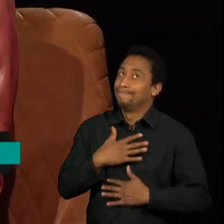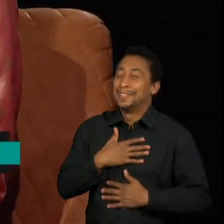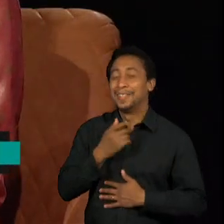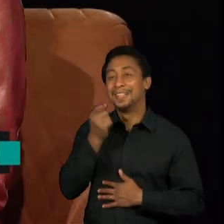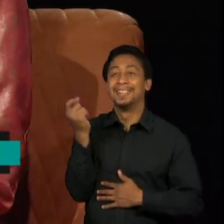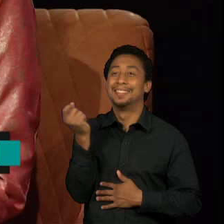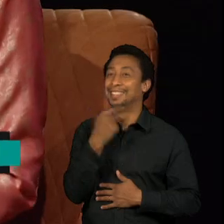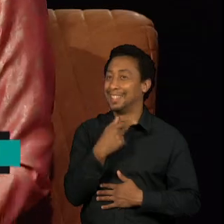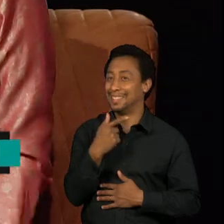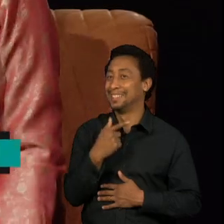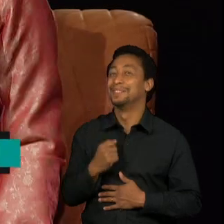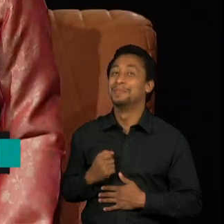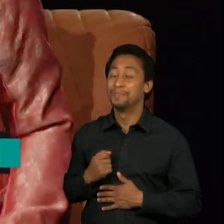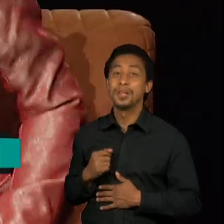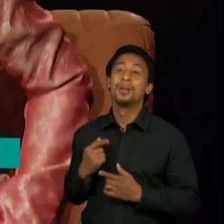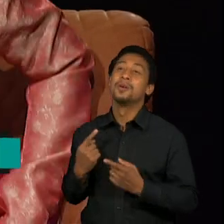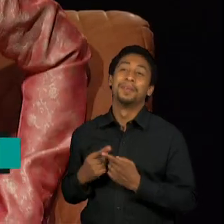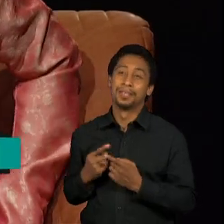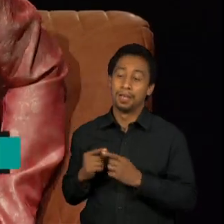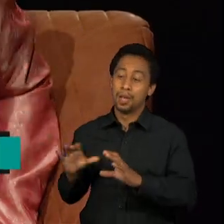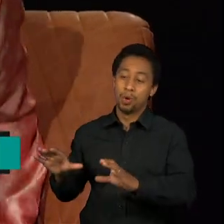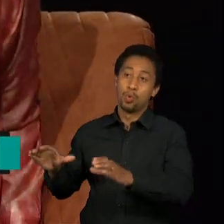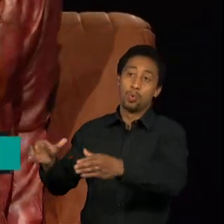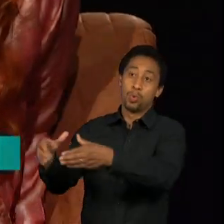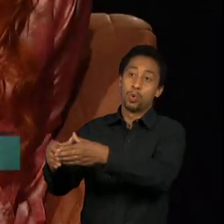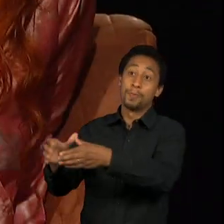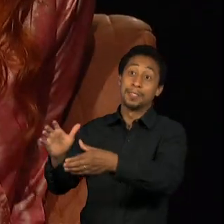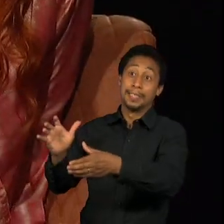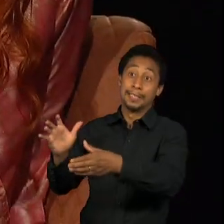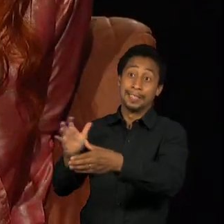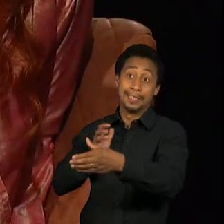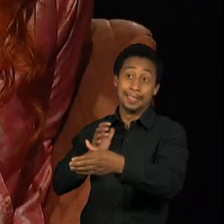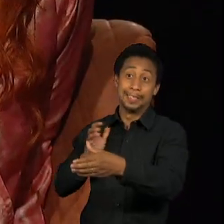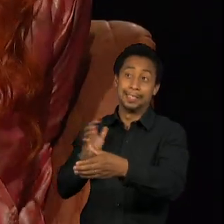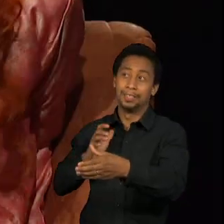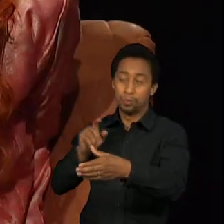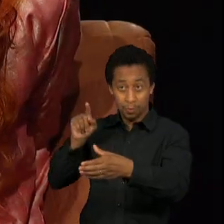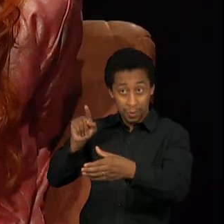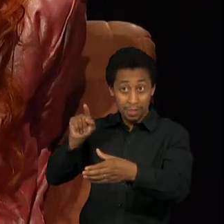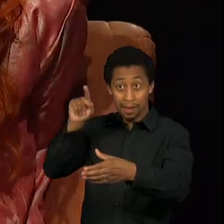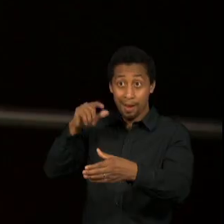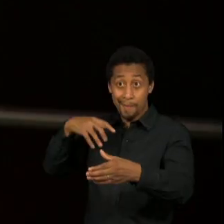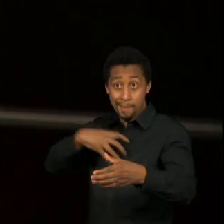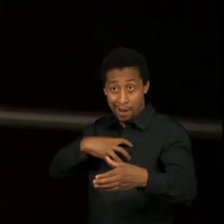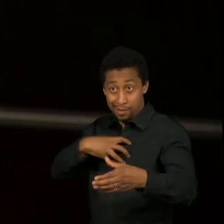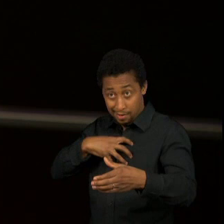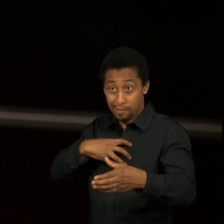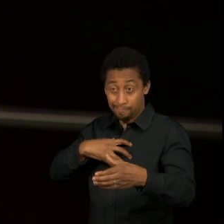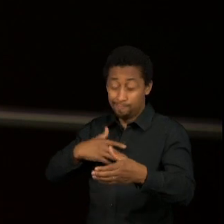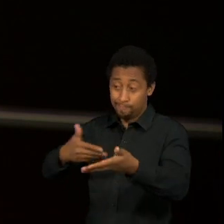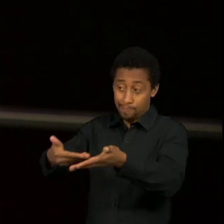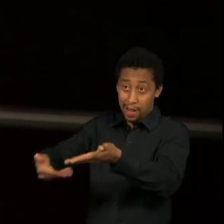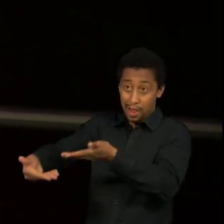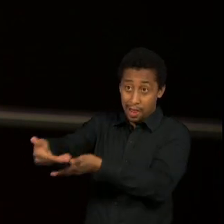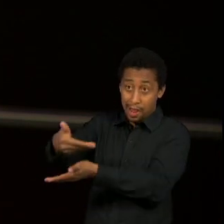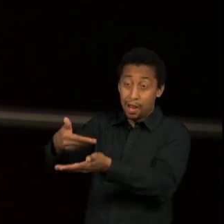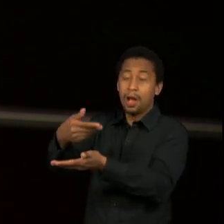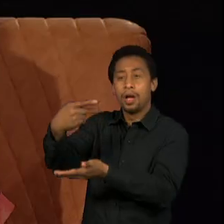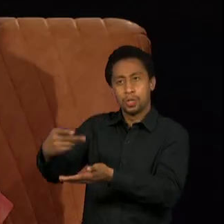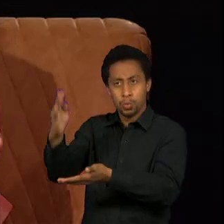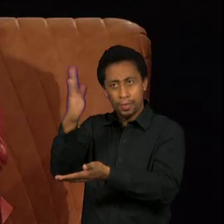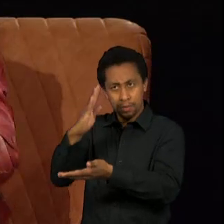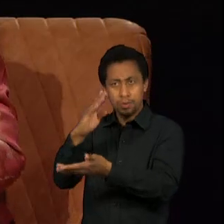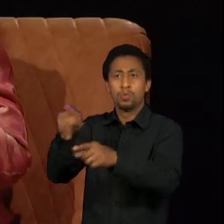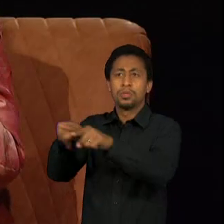engraçada, porque era da altíssima sociedade baiana, brasileira e, às vezes, internacional também, né?